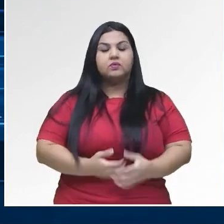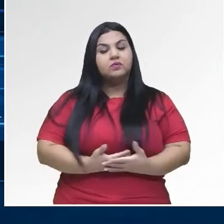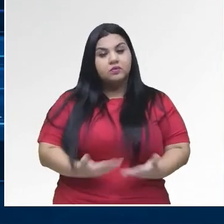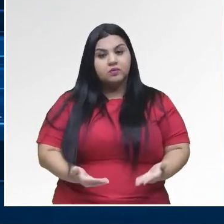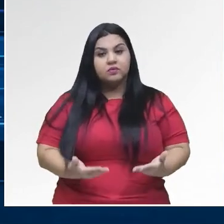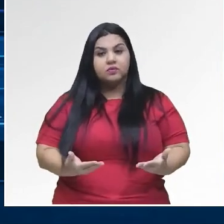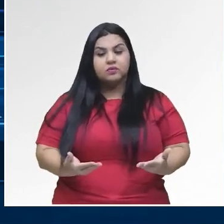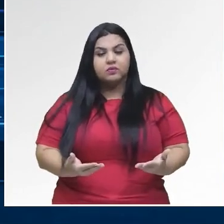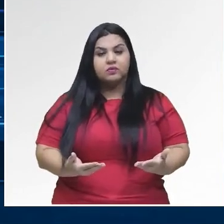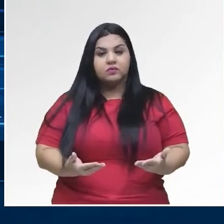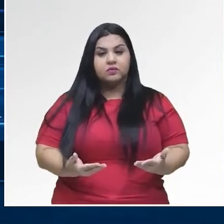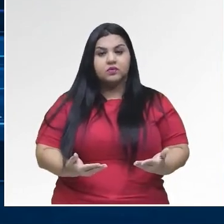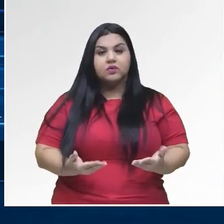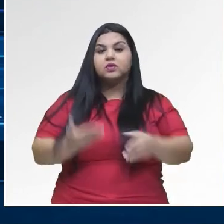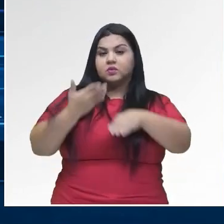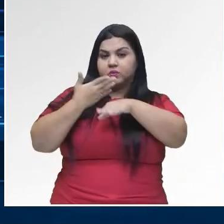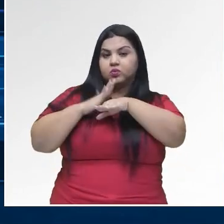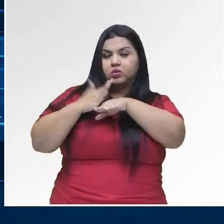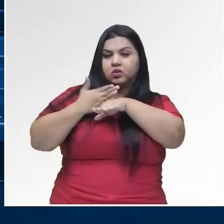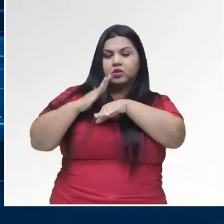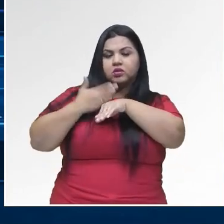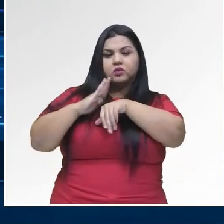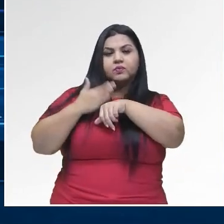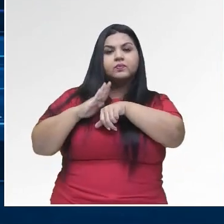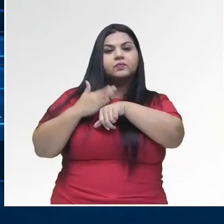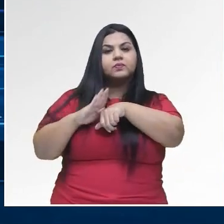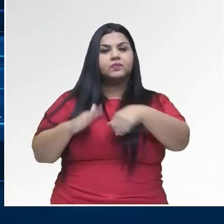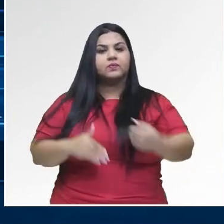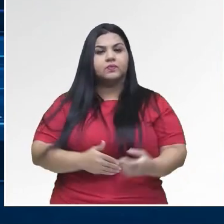Então, é a prática